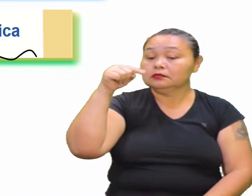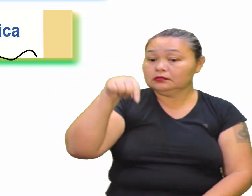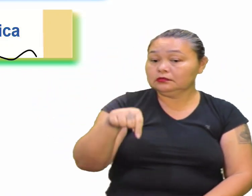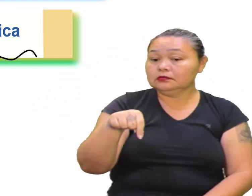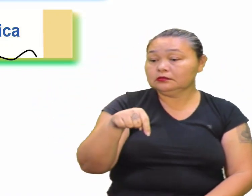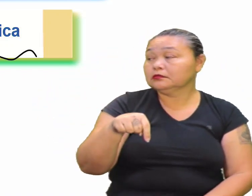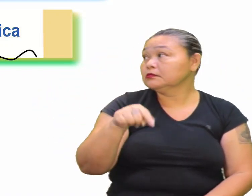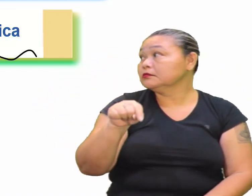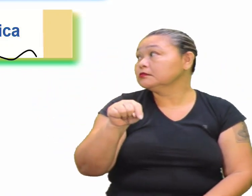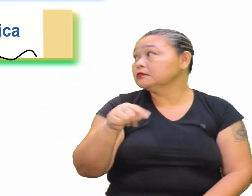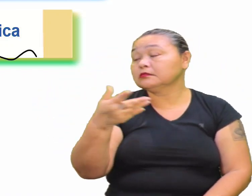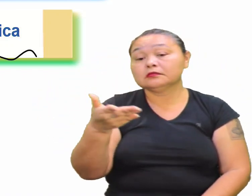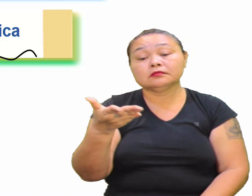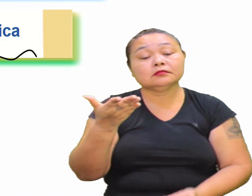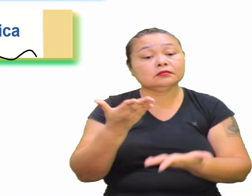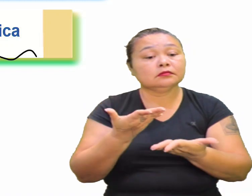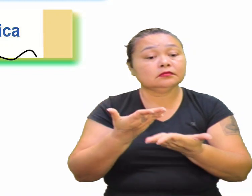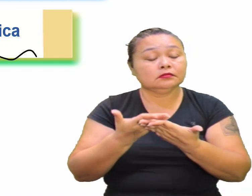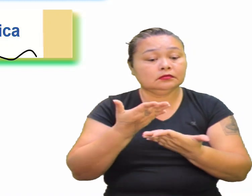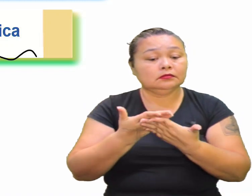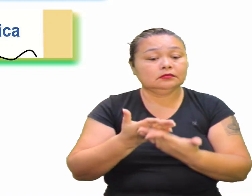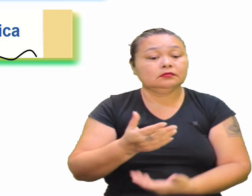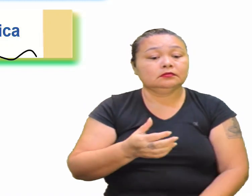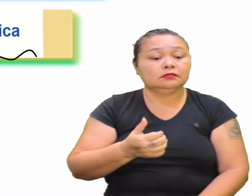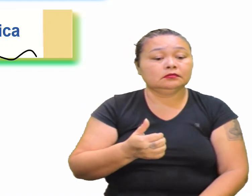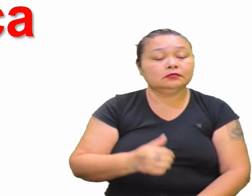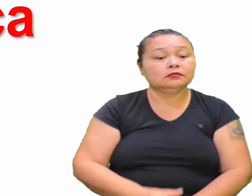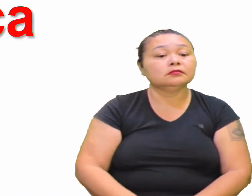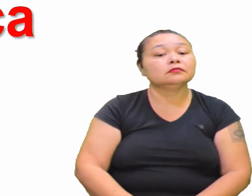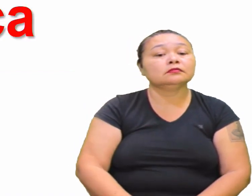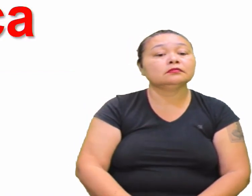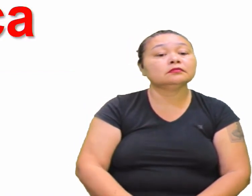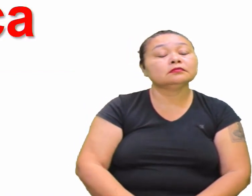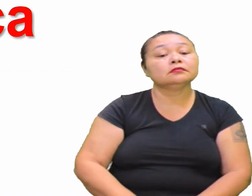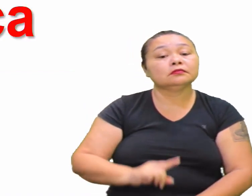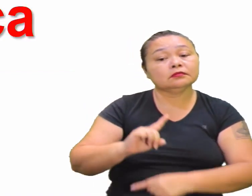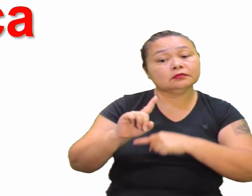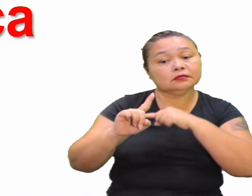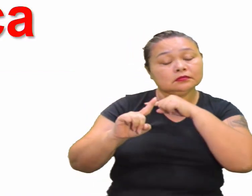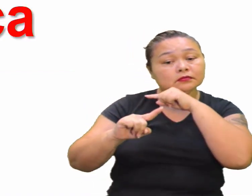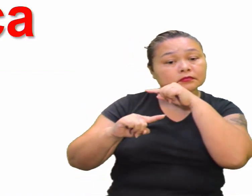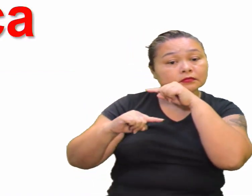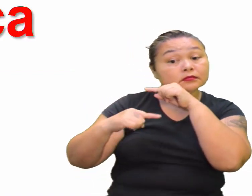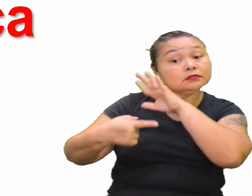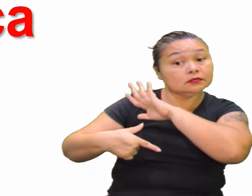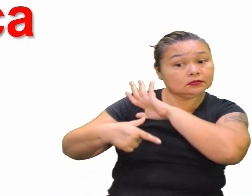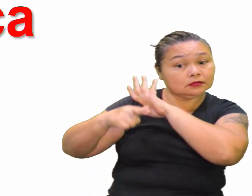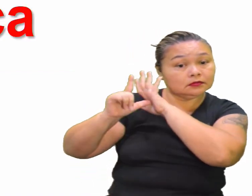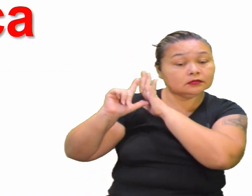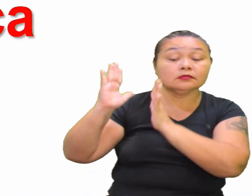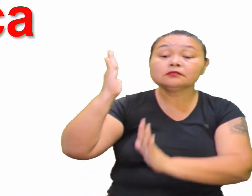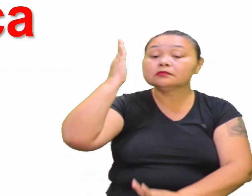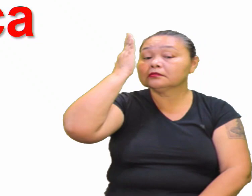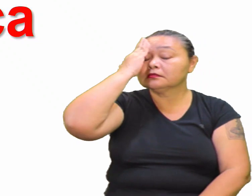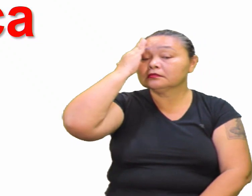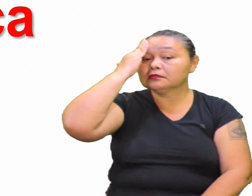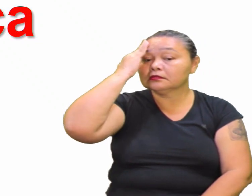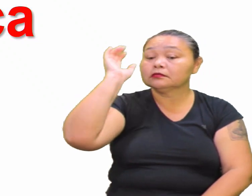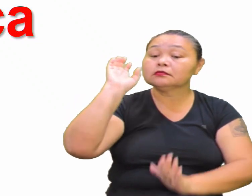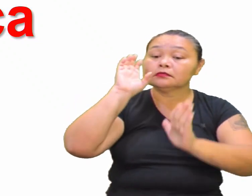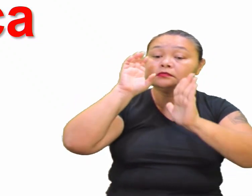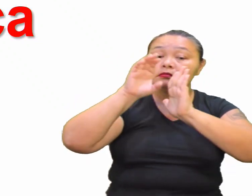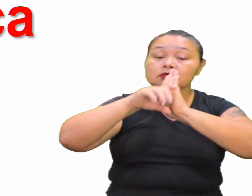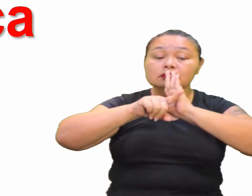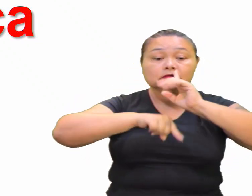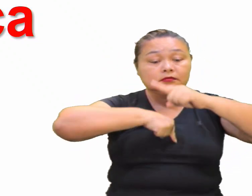estar falando aqui nessa aula, tá? Justamente. Comunidades biológicas. Mas antes, vamos entender um pouquinho do conceito